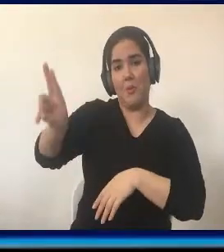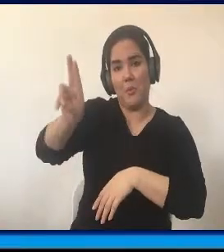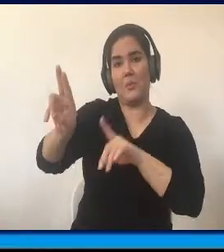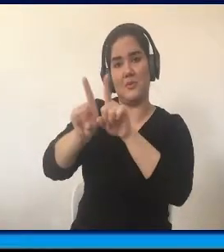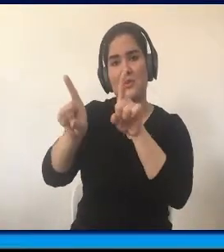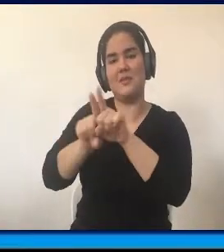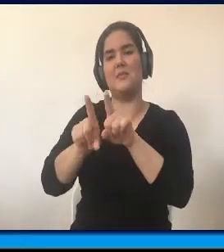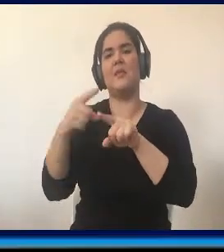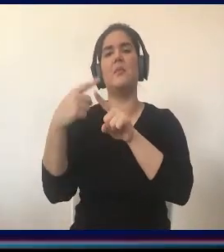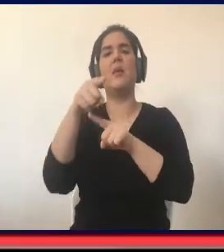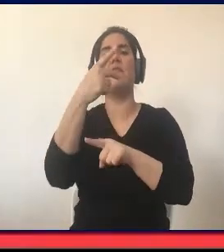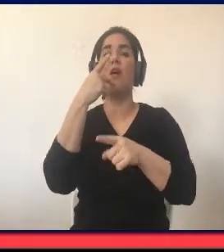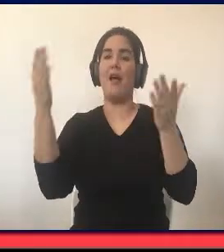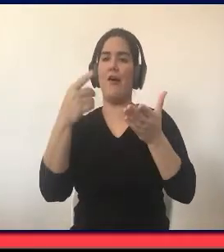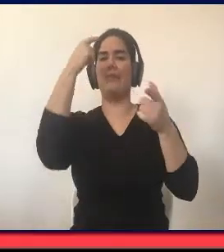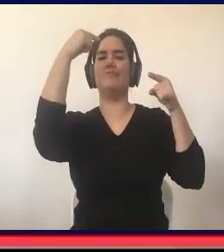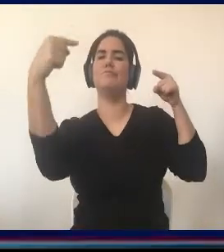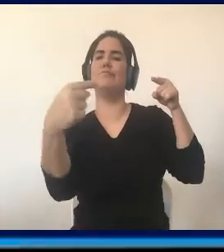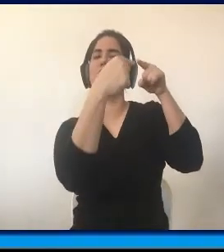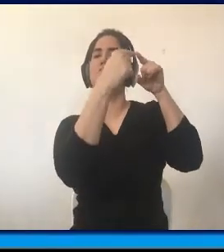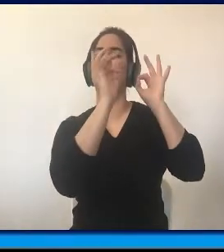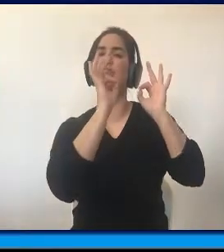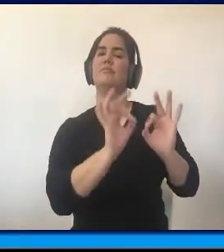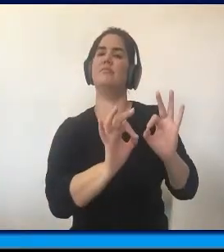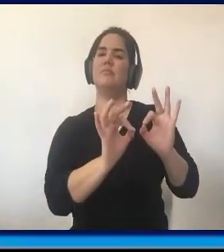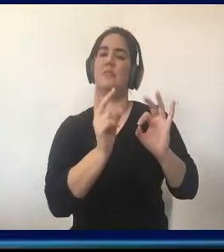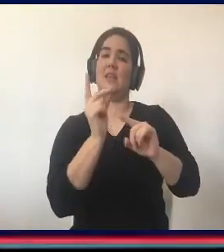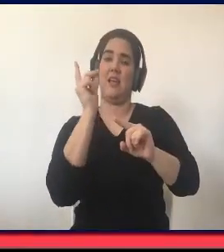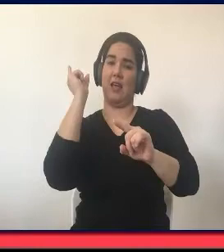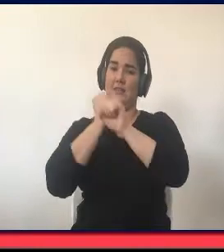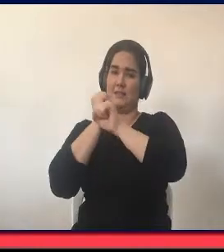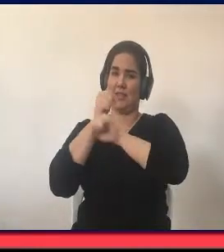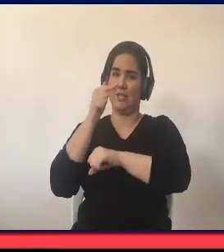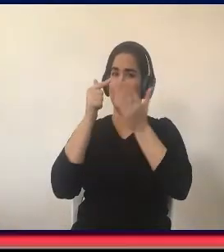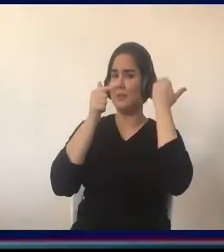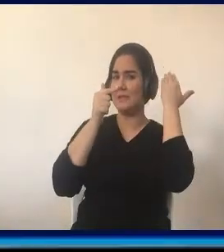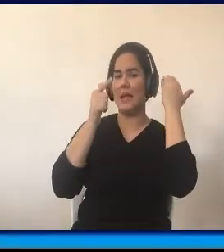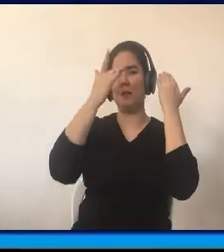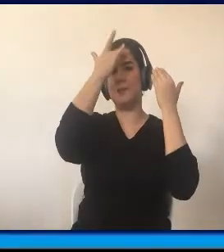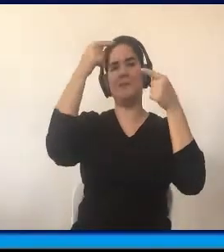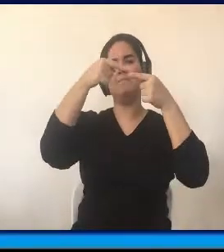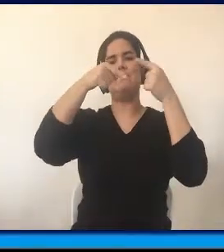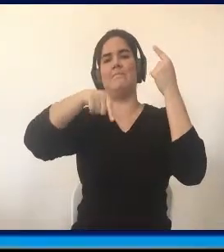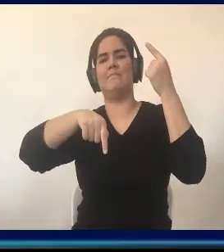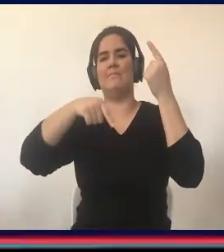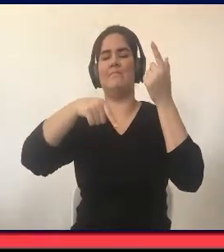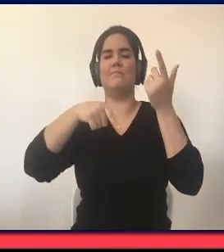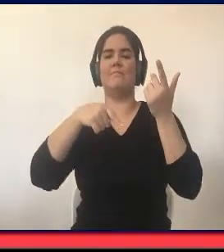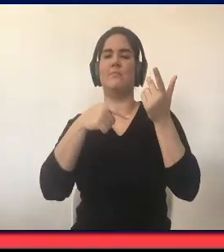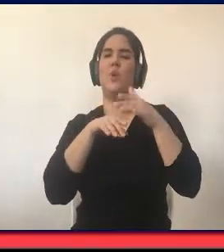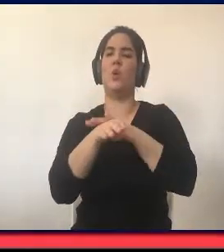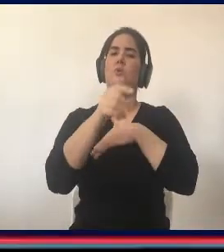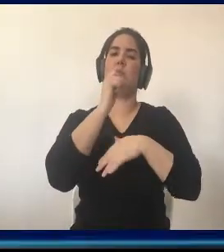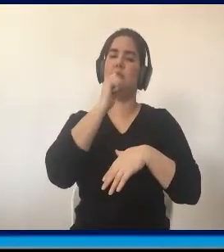dizendo, o que você diz, né? Há 7 anos atrás não fazia tanto sentido assim. E agora a gente entra efetivamente no nosso tema,